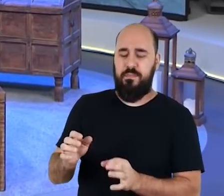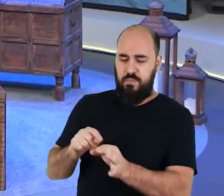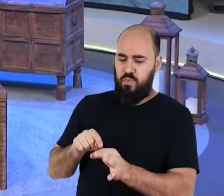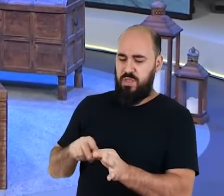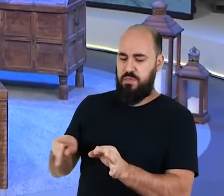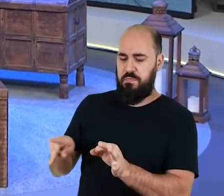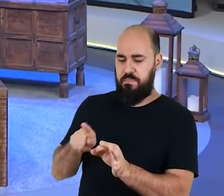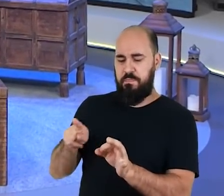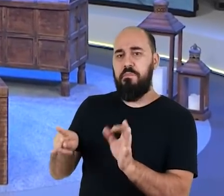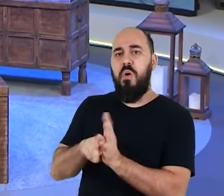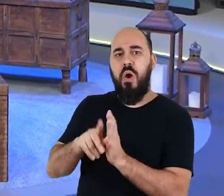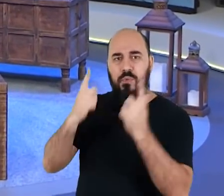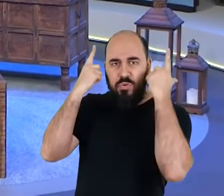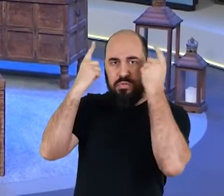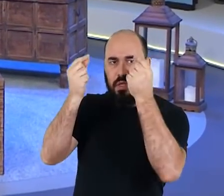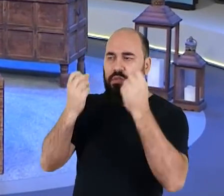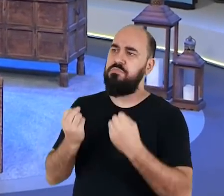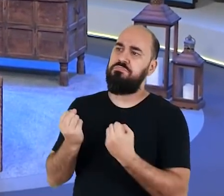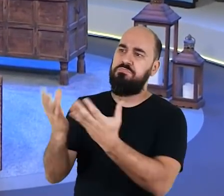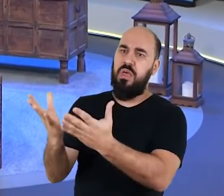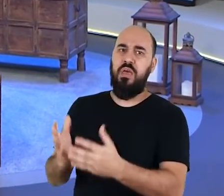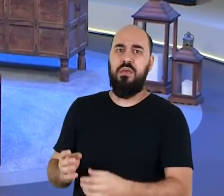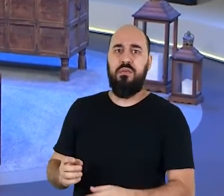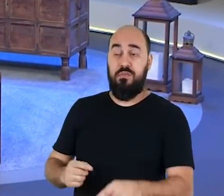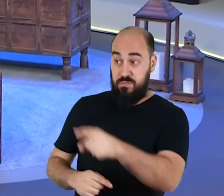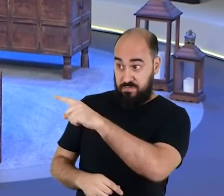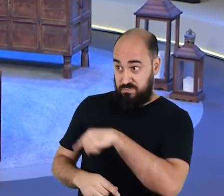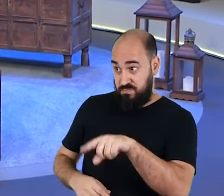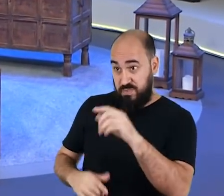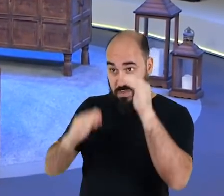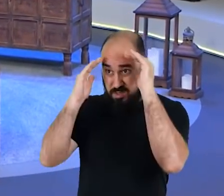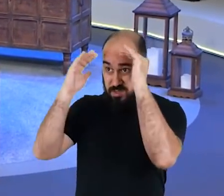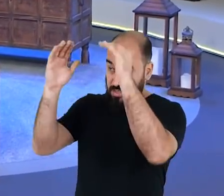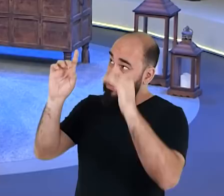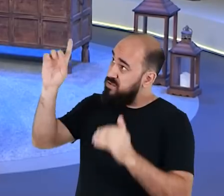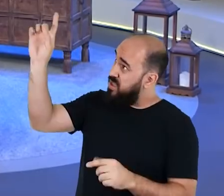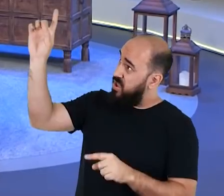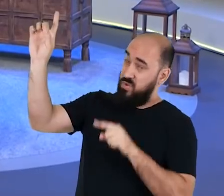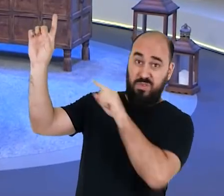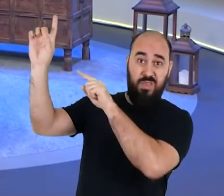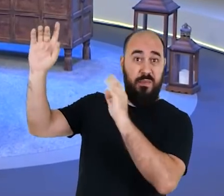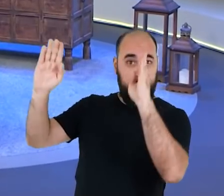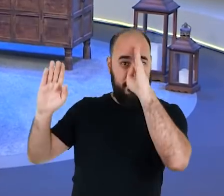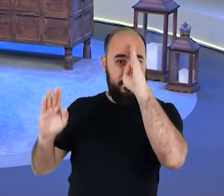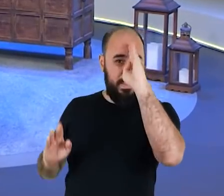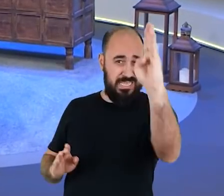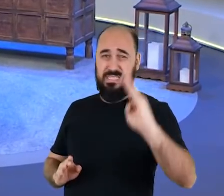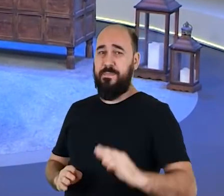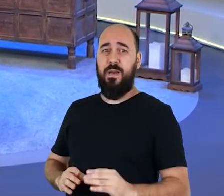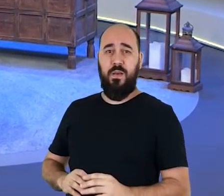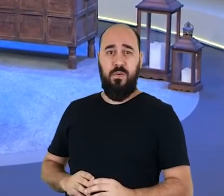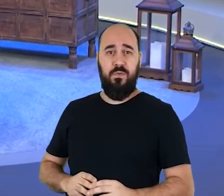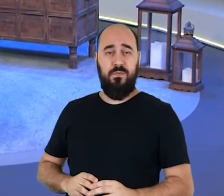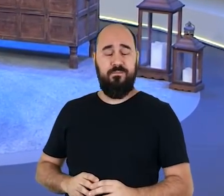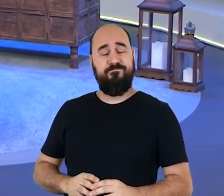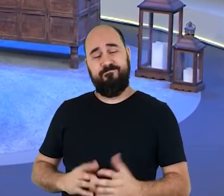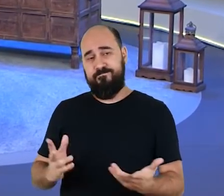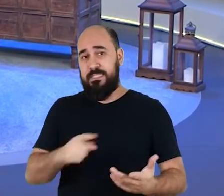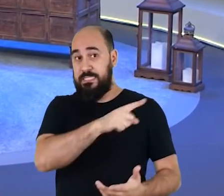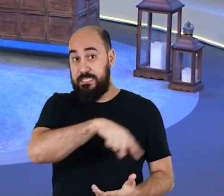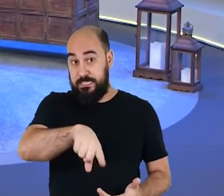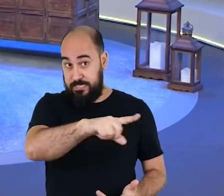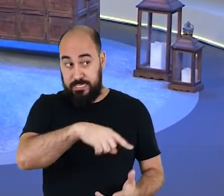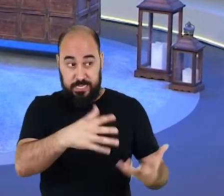tudo será acrescentado a vocês. Se ouvissem isso, talvez não teriam tido um fim tão dramático para a sua cidade e o seu